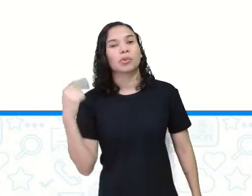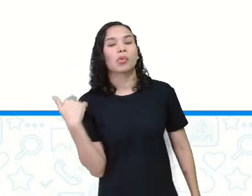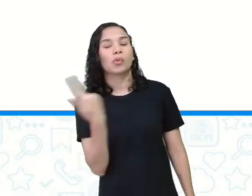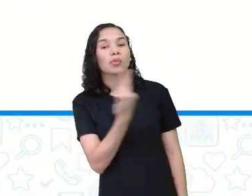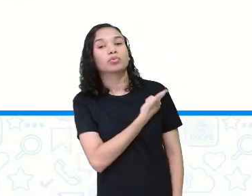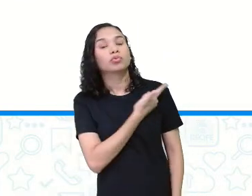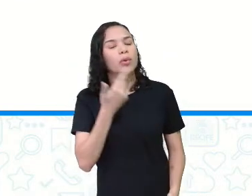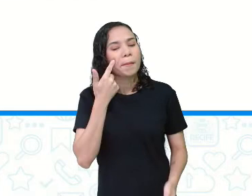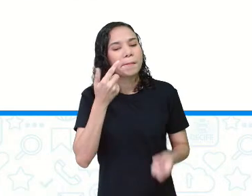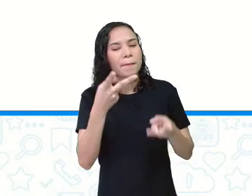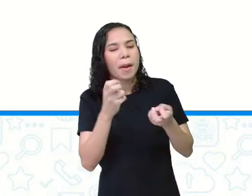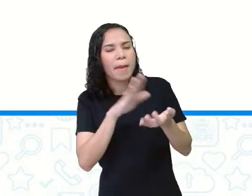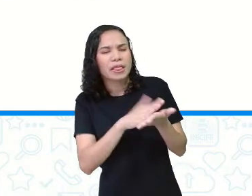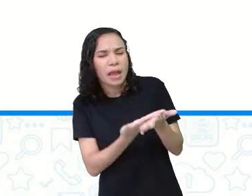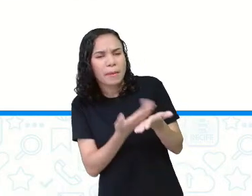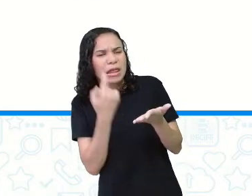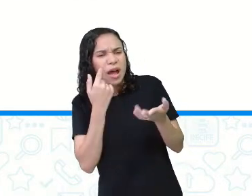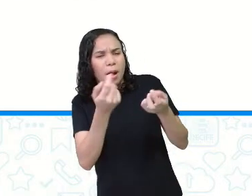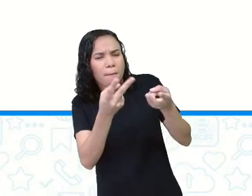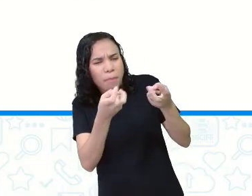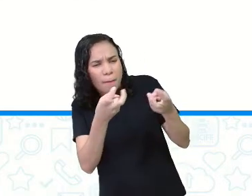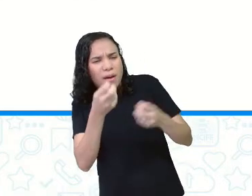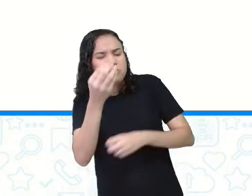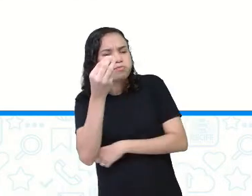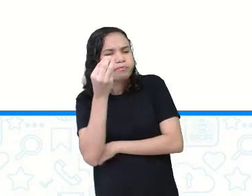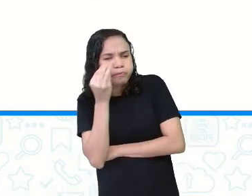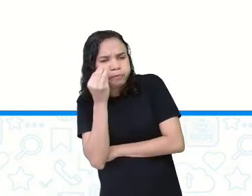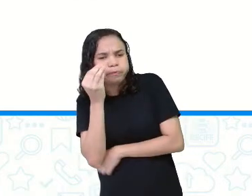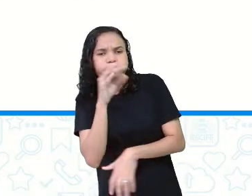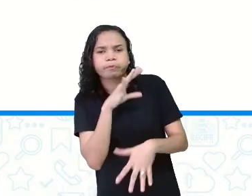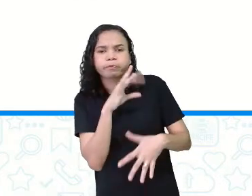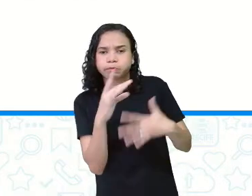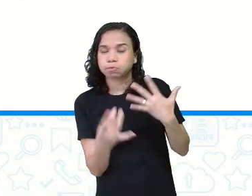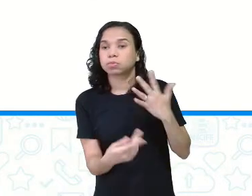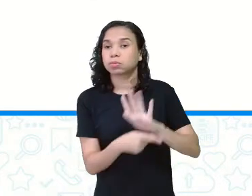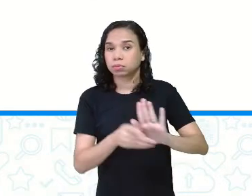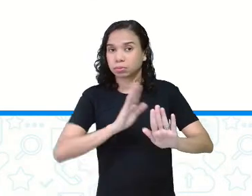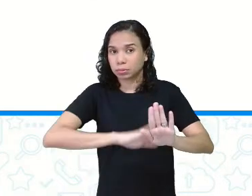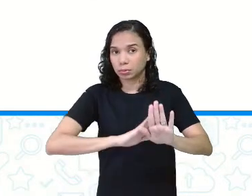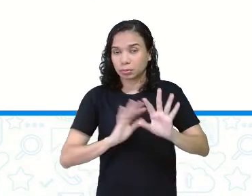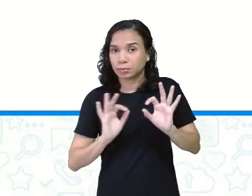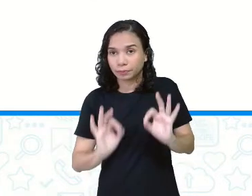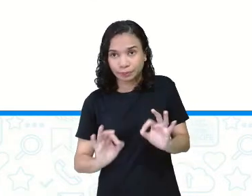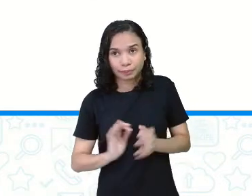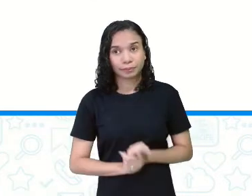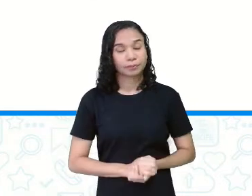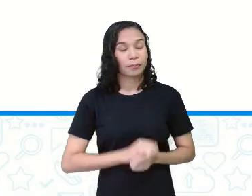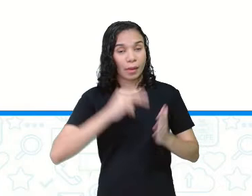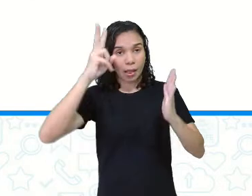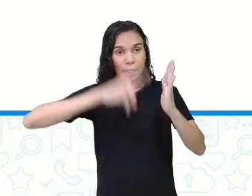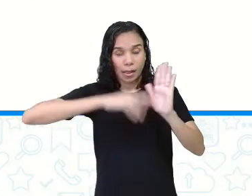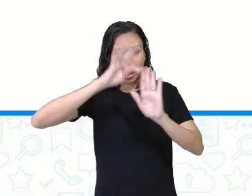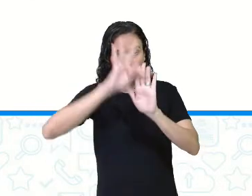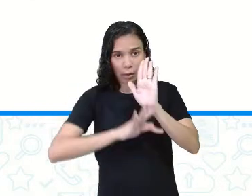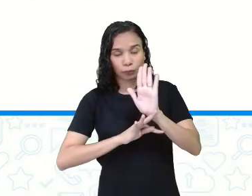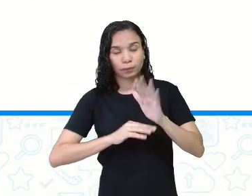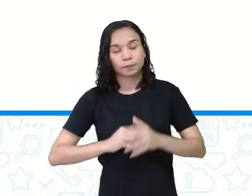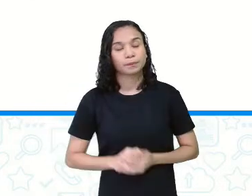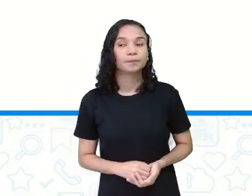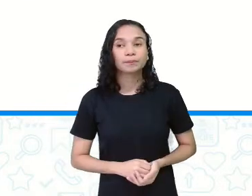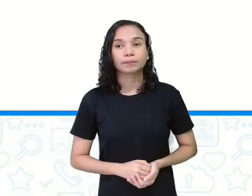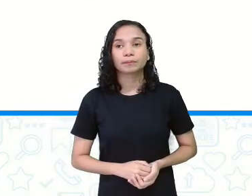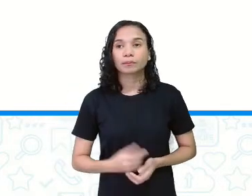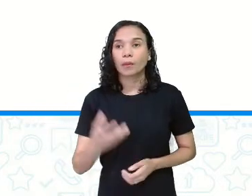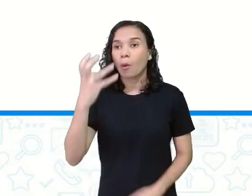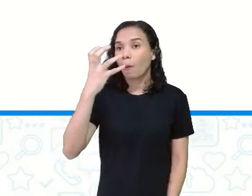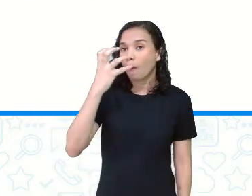vai interpretar o texto, a gente vai observar o que ele está trazendo para a gente, tá? Leia o texto abaixo.